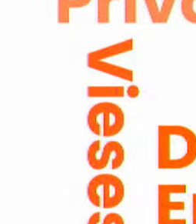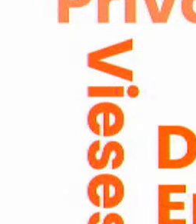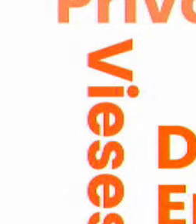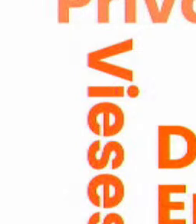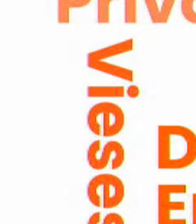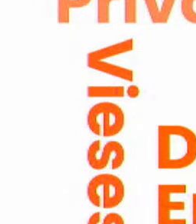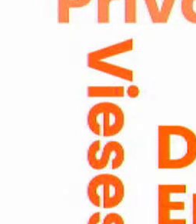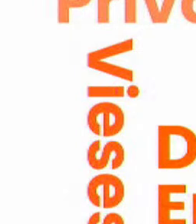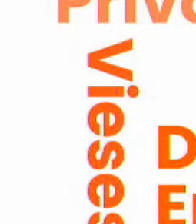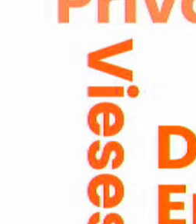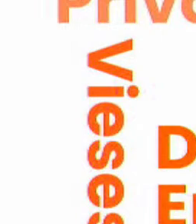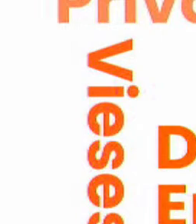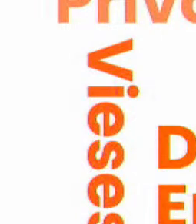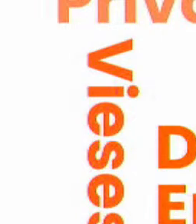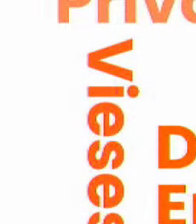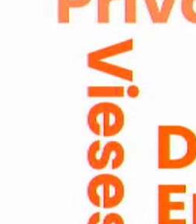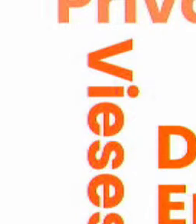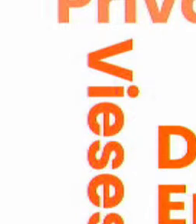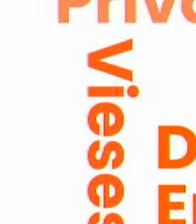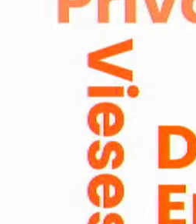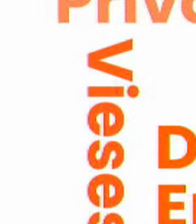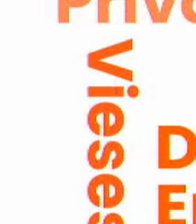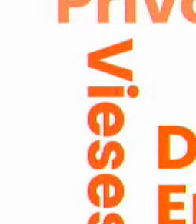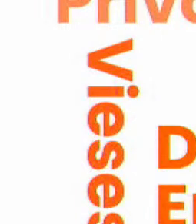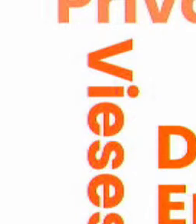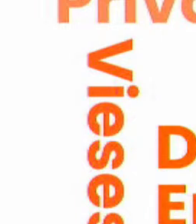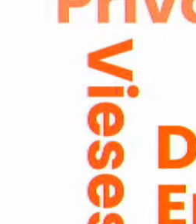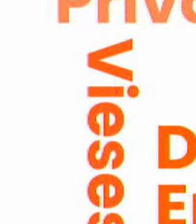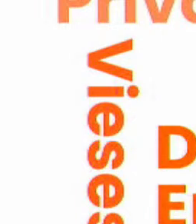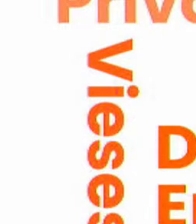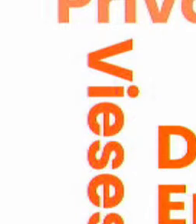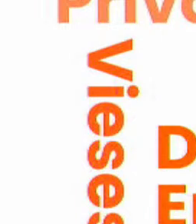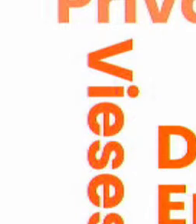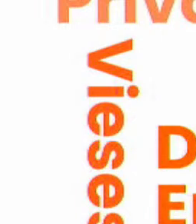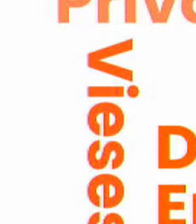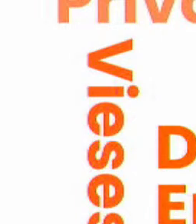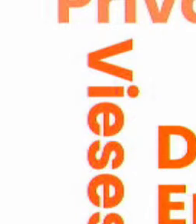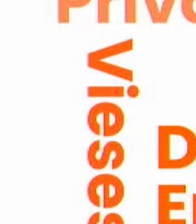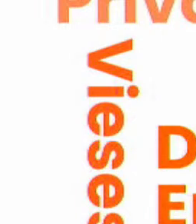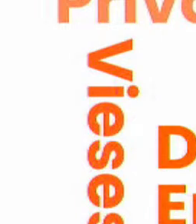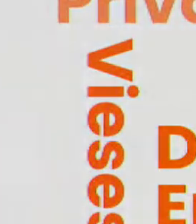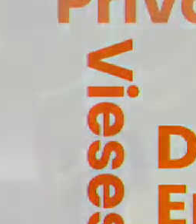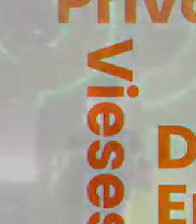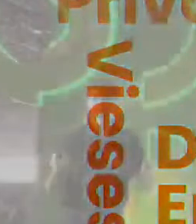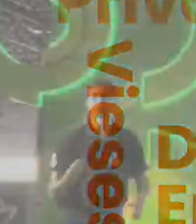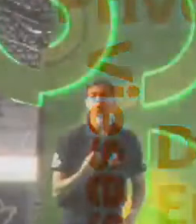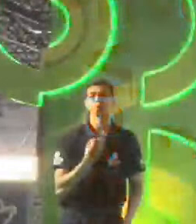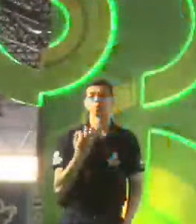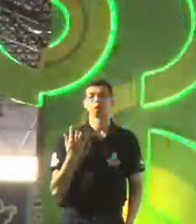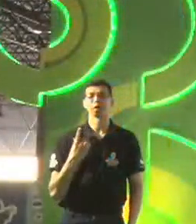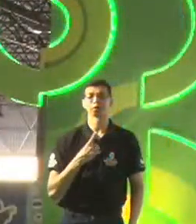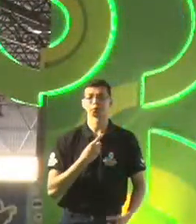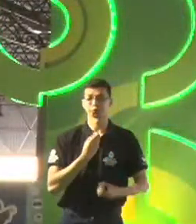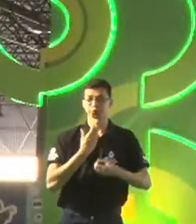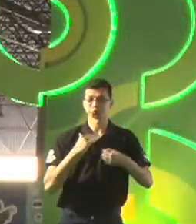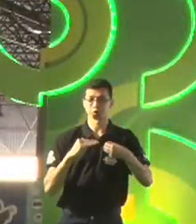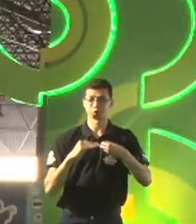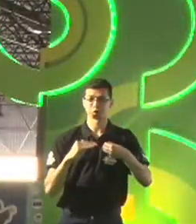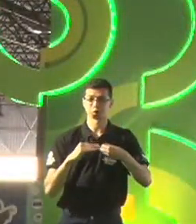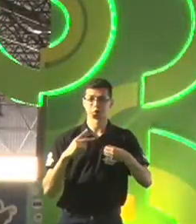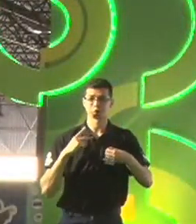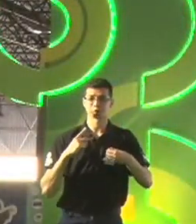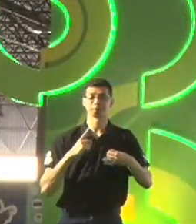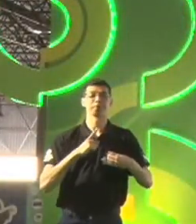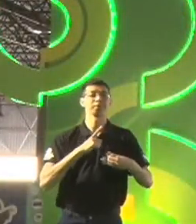já que roubou esse motivos estão tendo contato direto com a gente então a quantidade de dados pessoais e dados muito